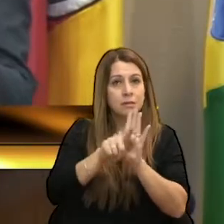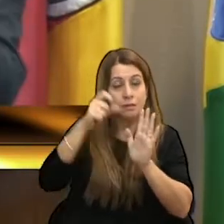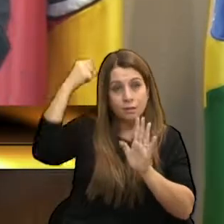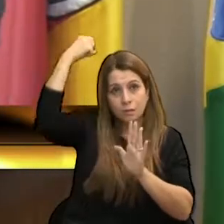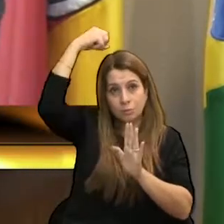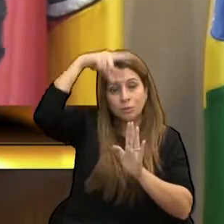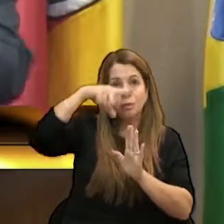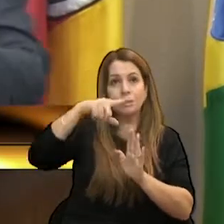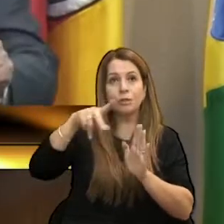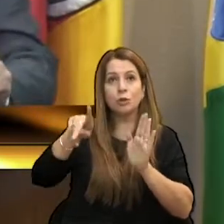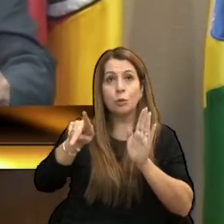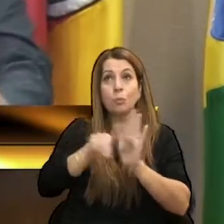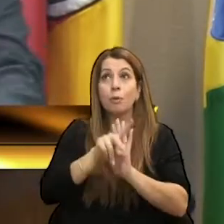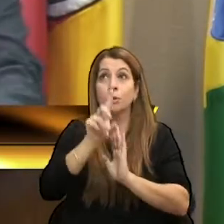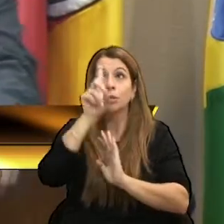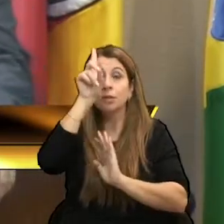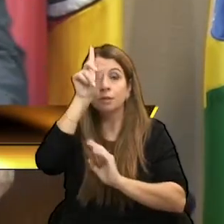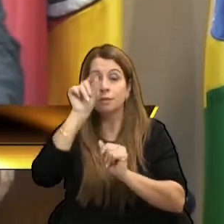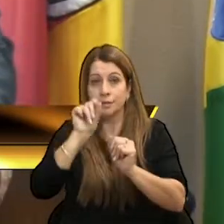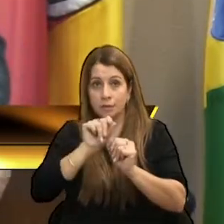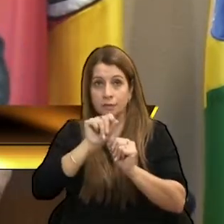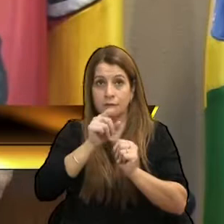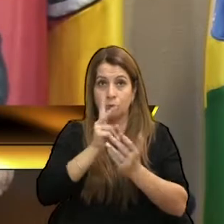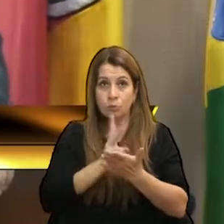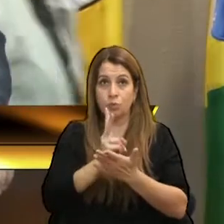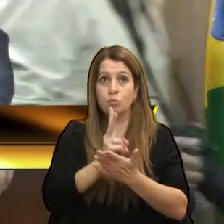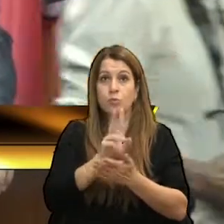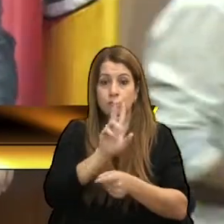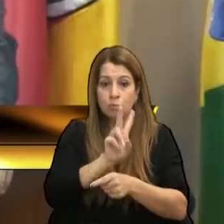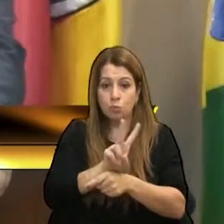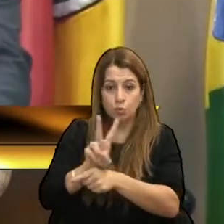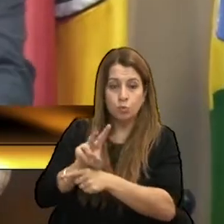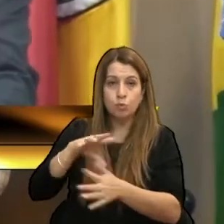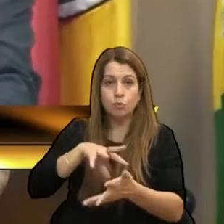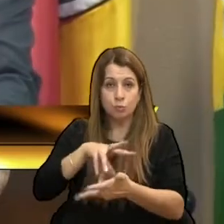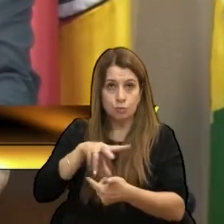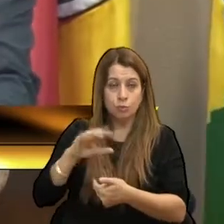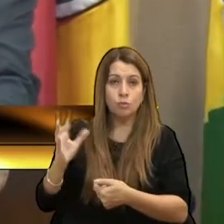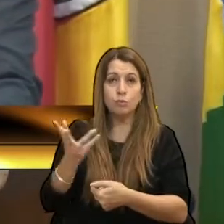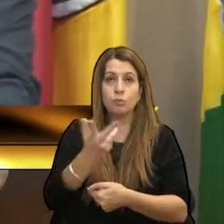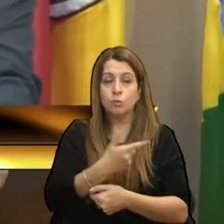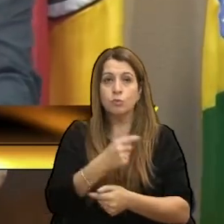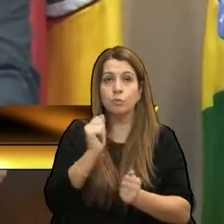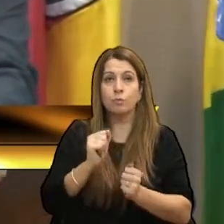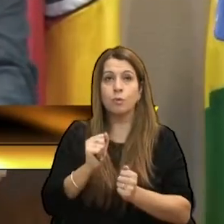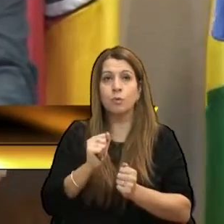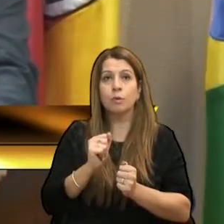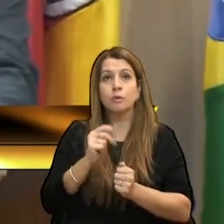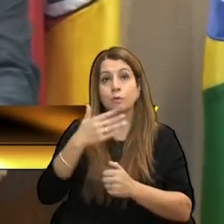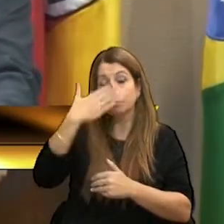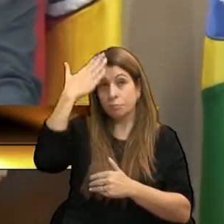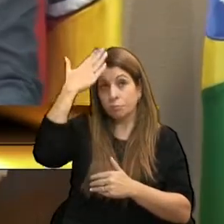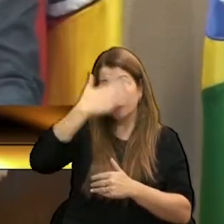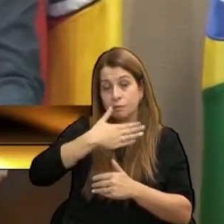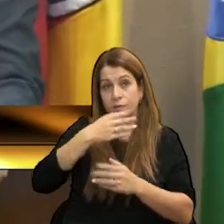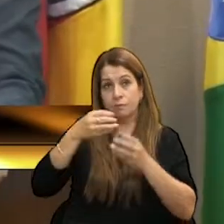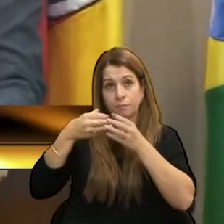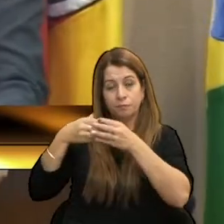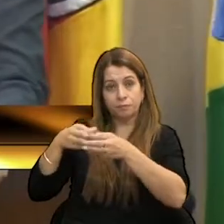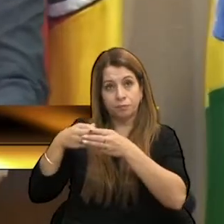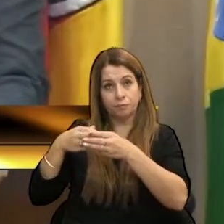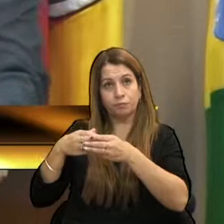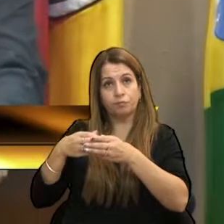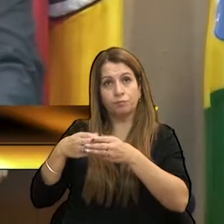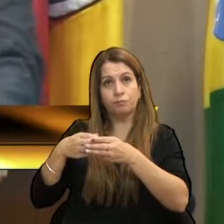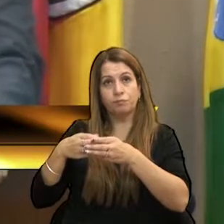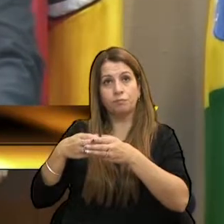leis que o próprio Criador fez para reger esse mundo. E isso tudo eu posso atestar, convivendo e